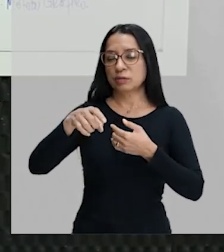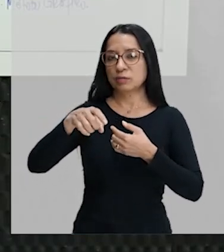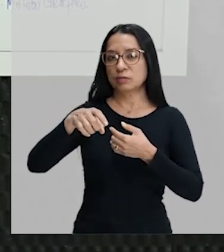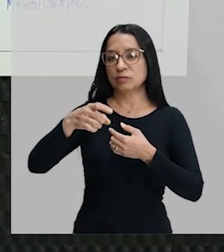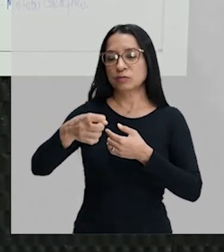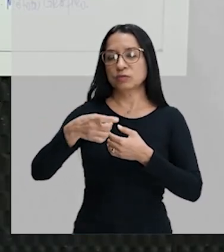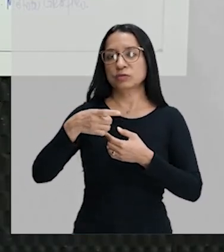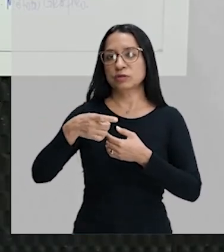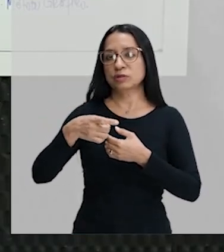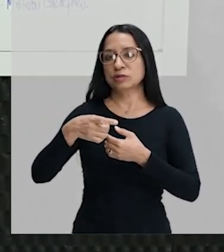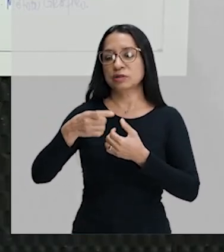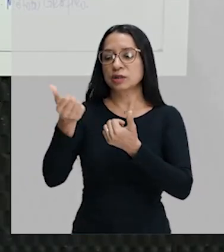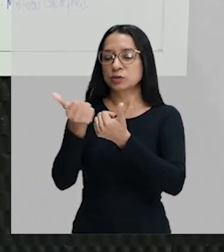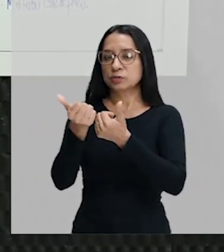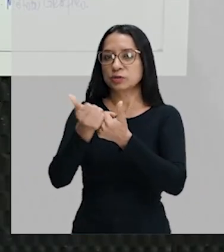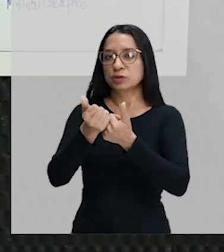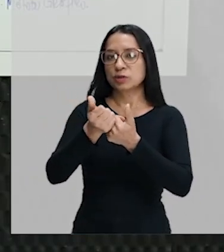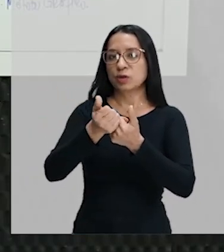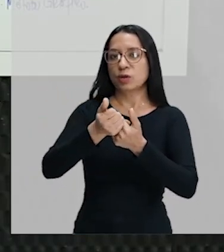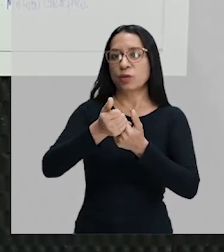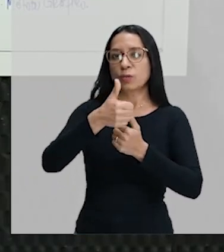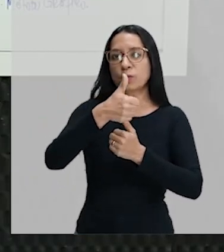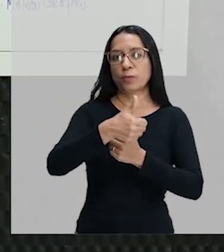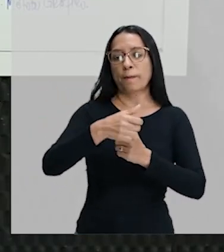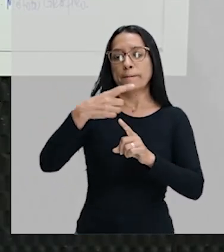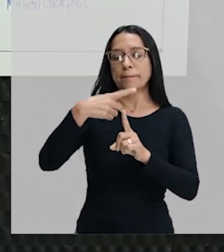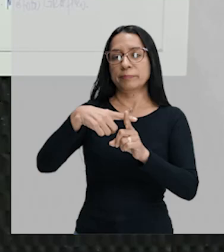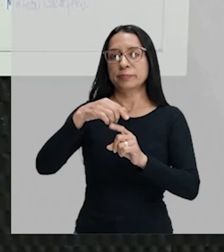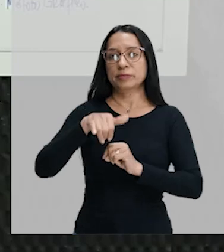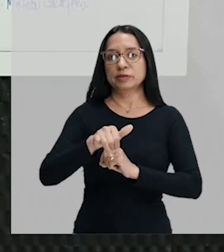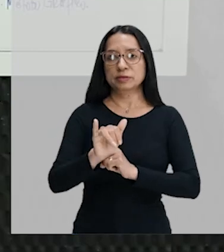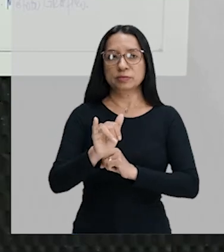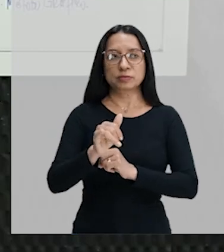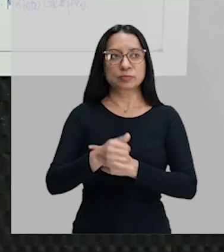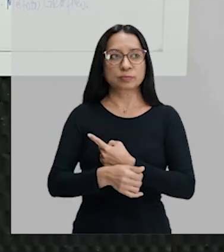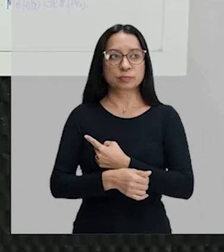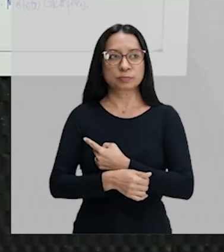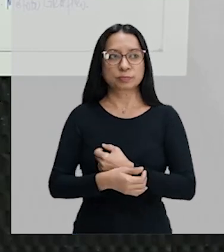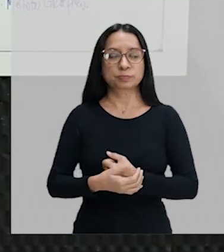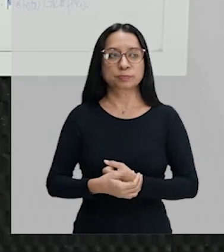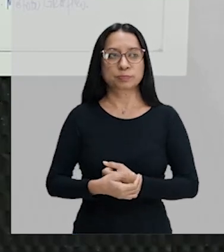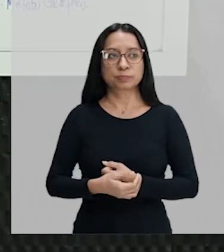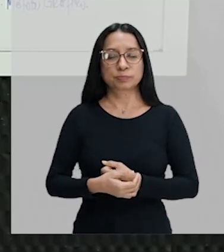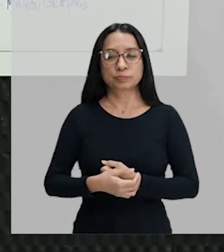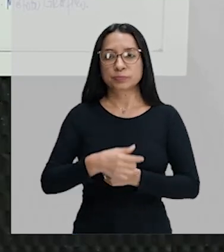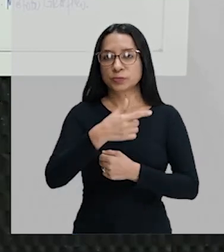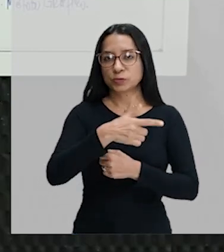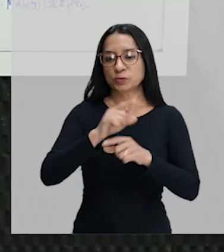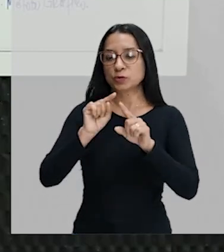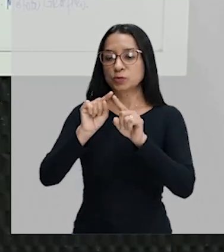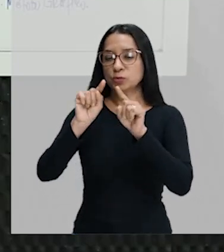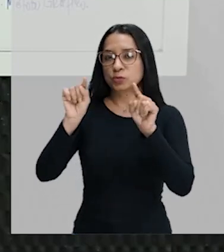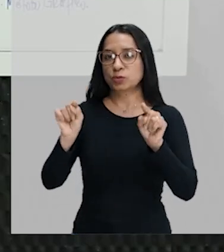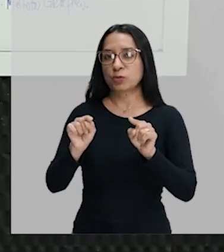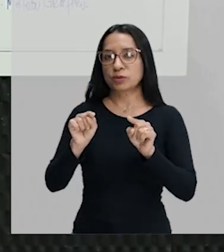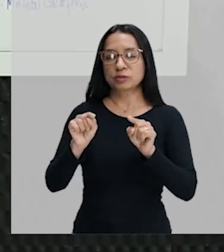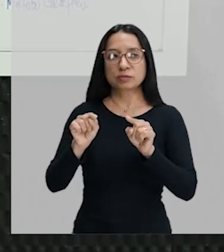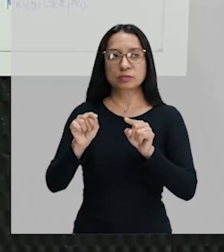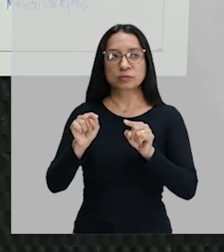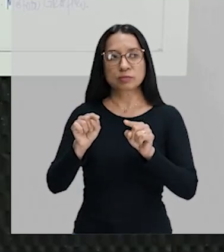dele colocar 1 mais y. Então, se você fizer isso, você vai encontrar 2 multiplicado por 1 mais y